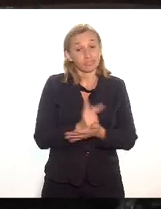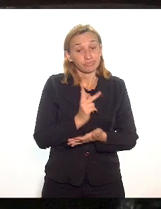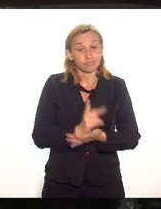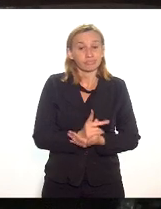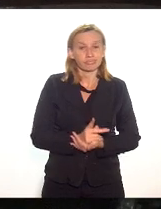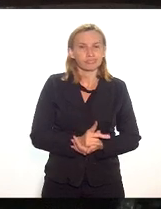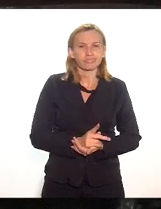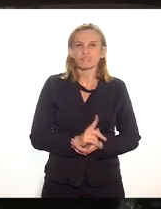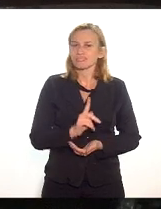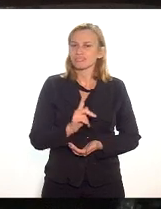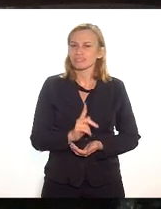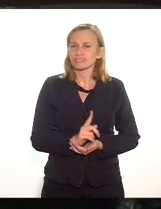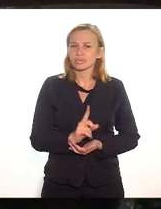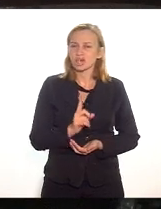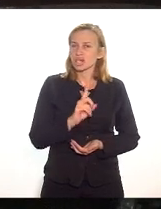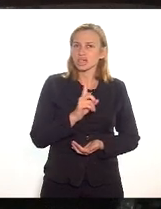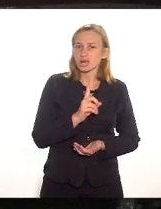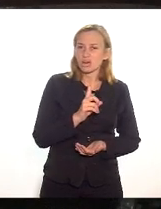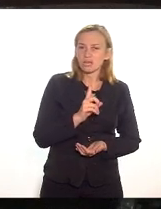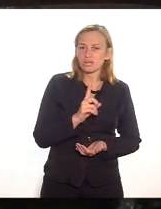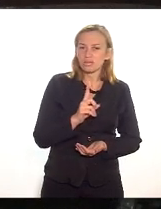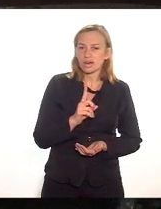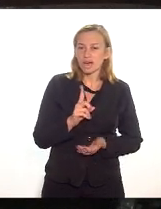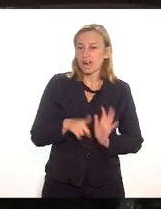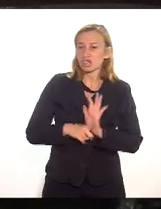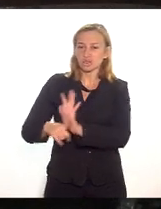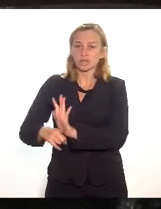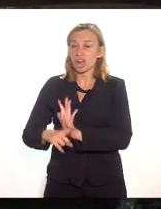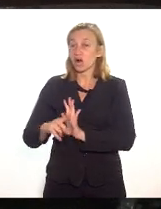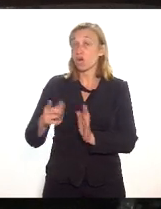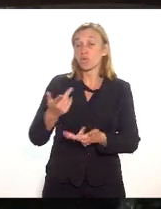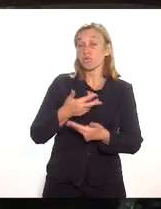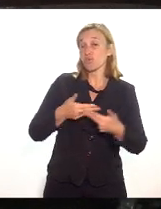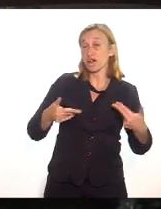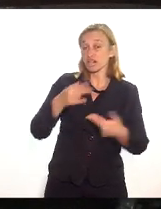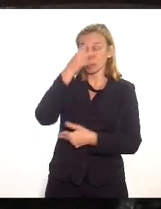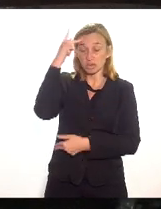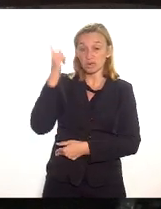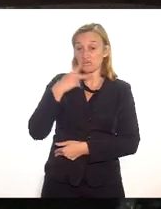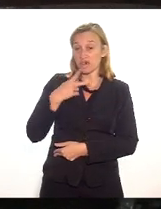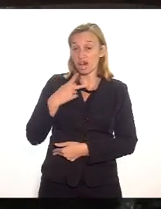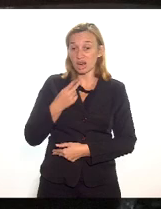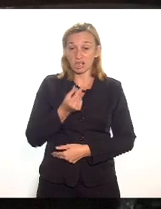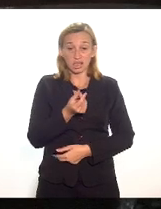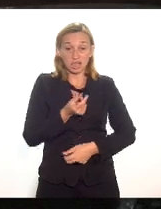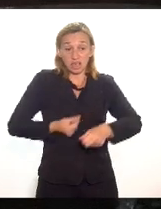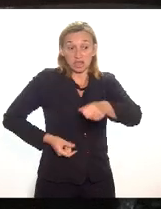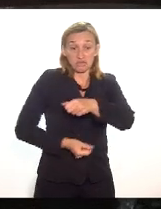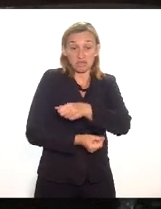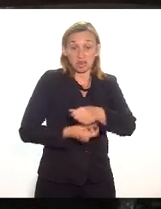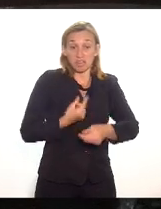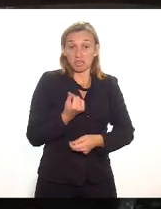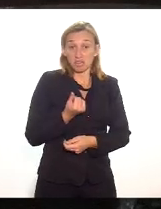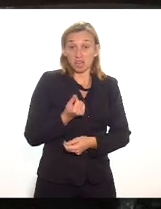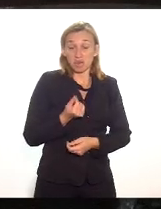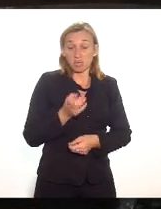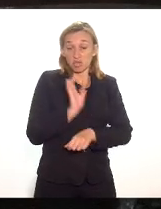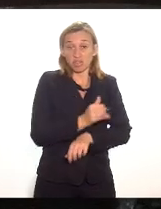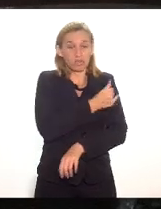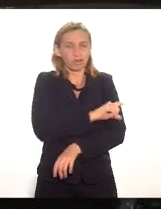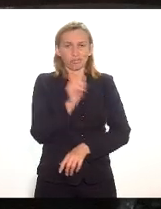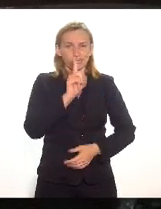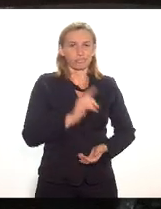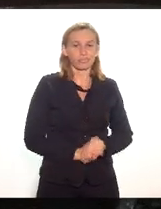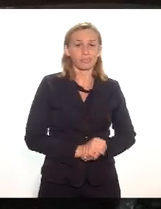que não vai trazer, como muitos dizem aí, algum retorno financeiro para o Estado do Rio de Janeiro. Ora, a SEDAI